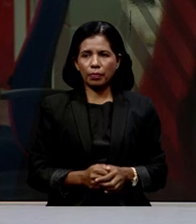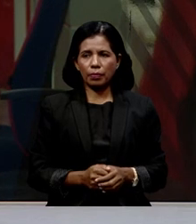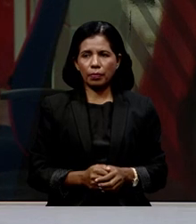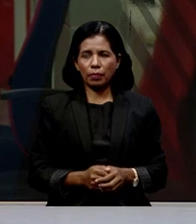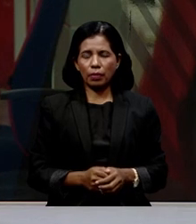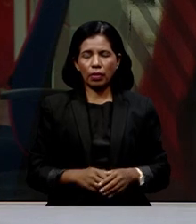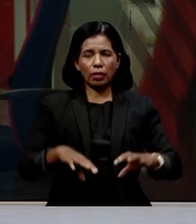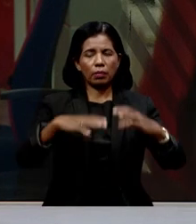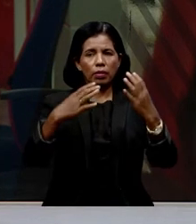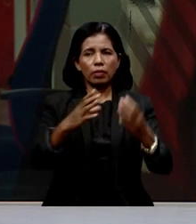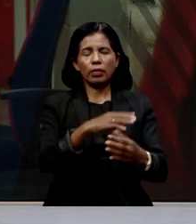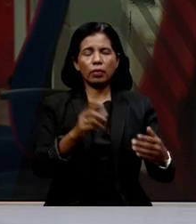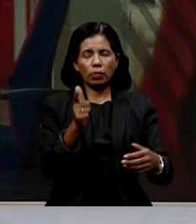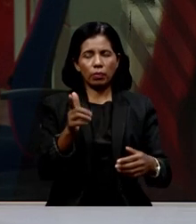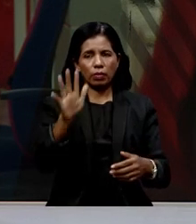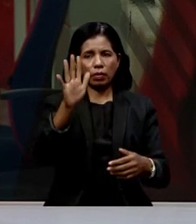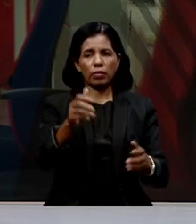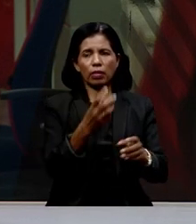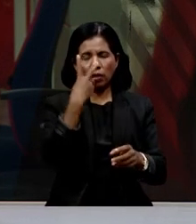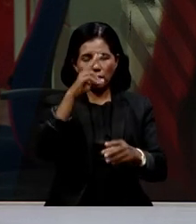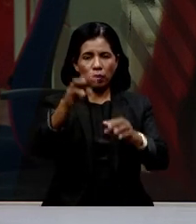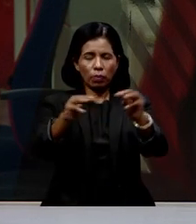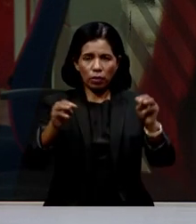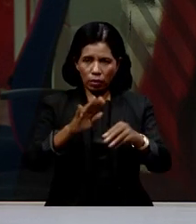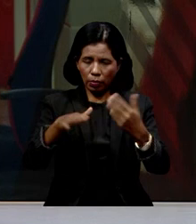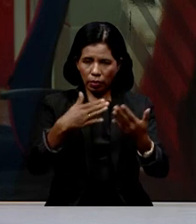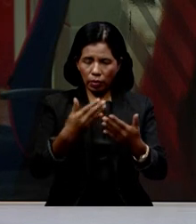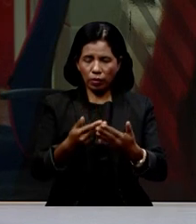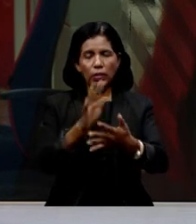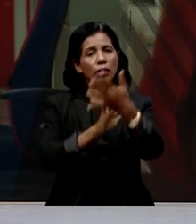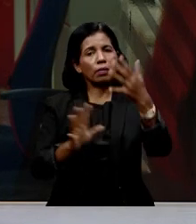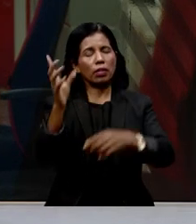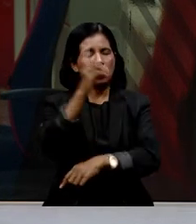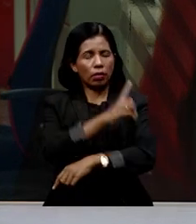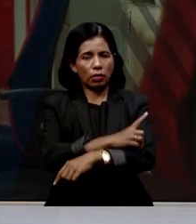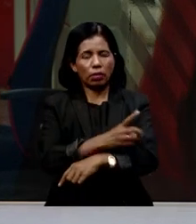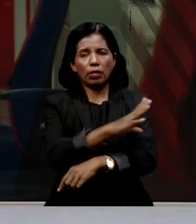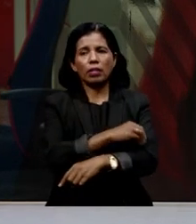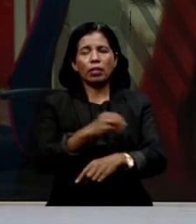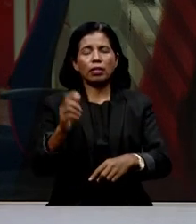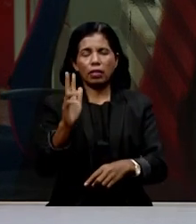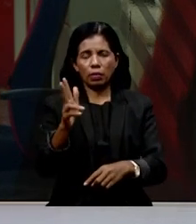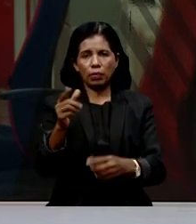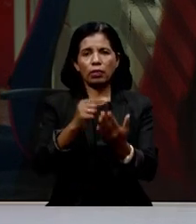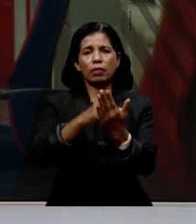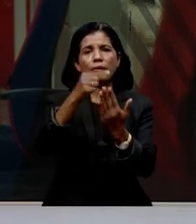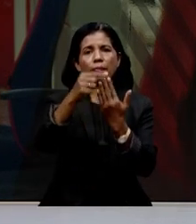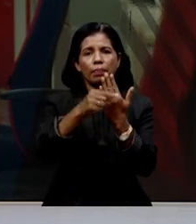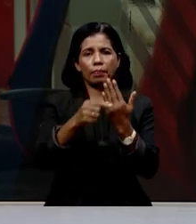Comitê Orientador 25, Cela Reflexão em Município Cira, onde celebra loro Consulta Popular 30 de agosto.